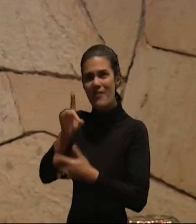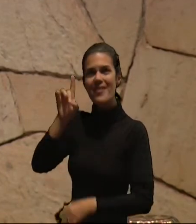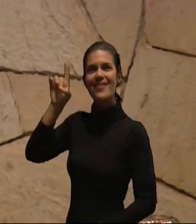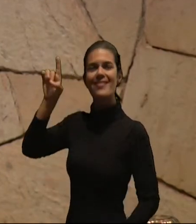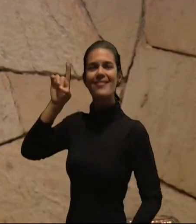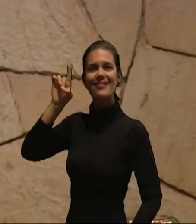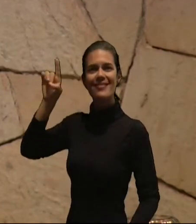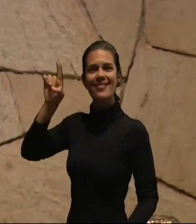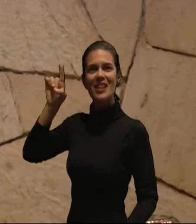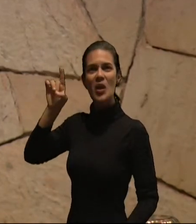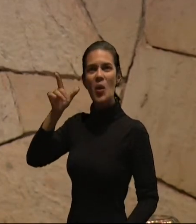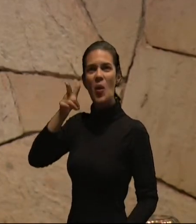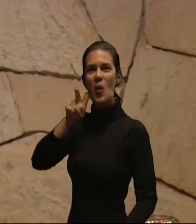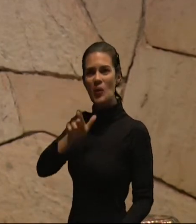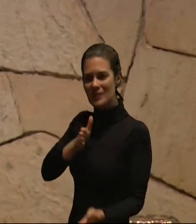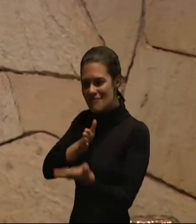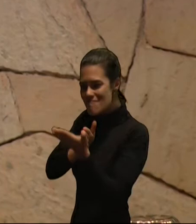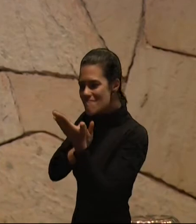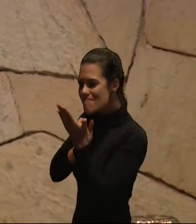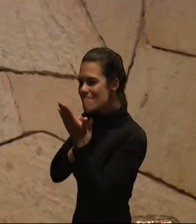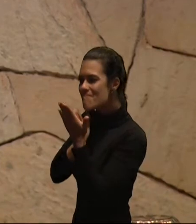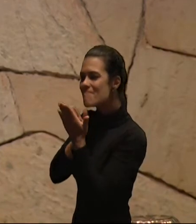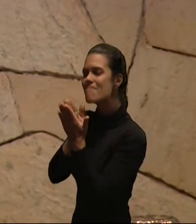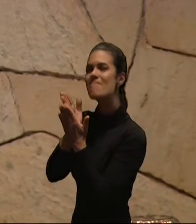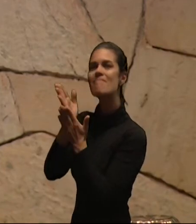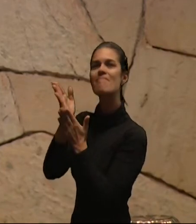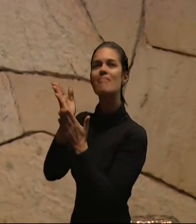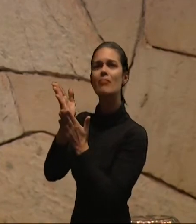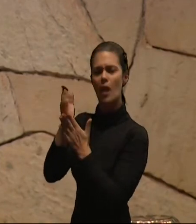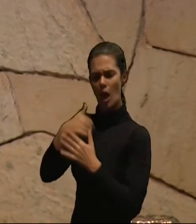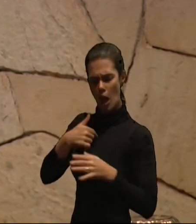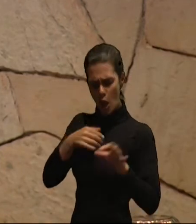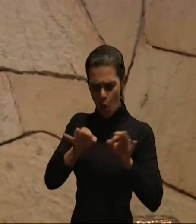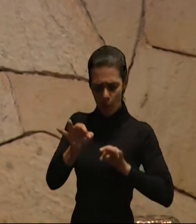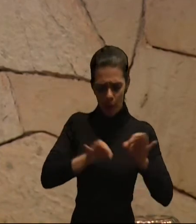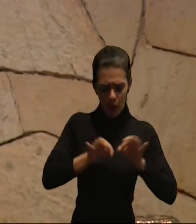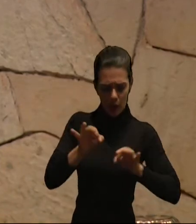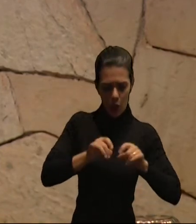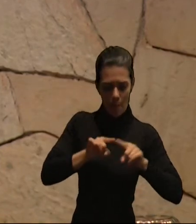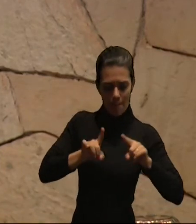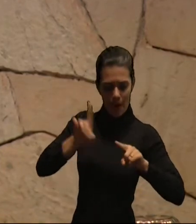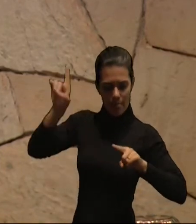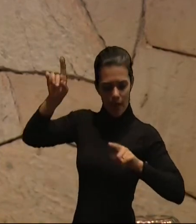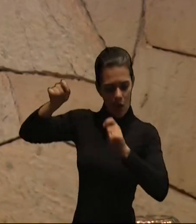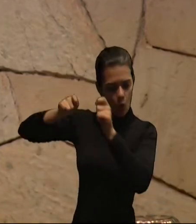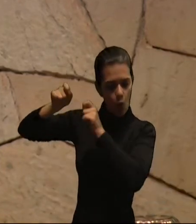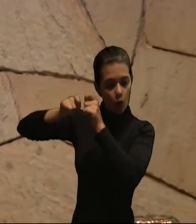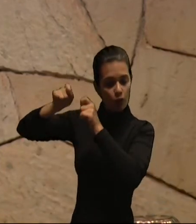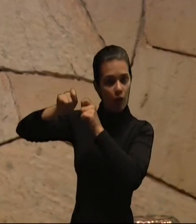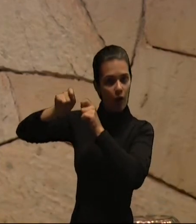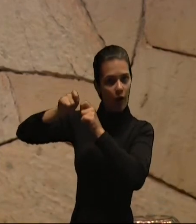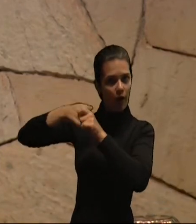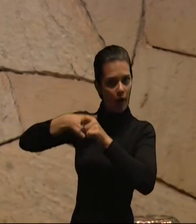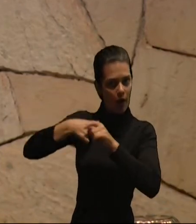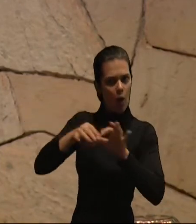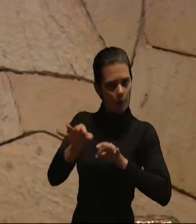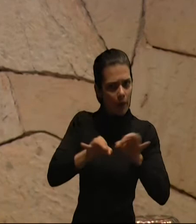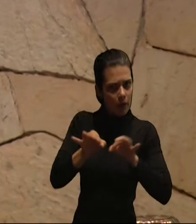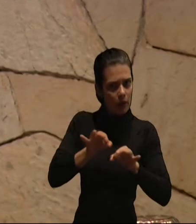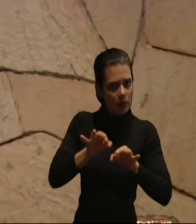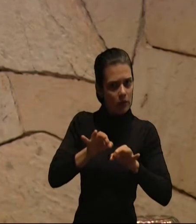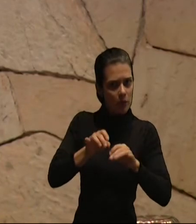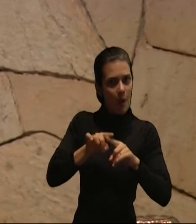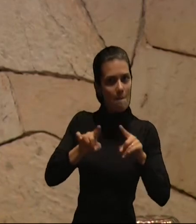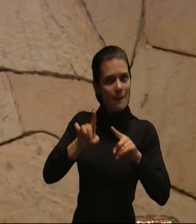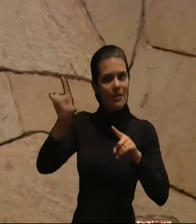Por quê? Porque ele planeja, mas do Senhor vem a resposta. É o Senhor quem conduz todas as coisas, e é aquele que sabe